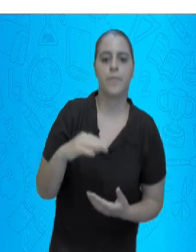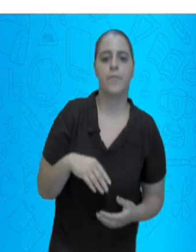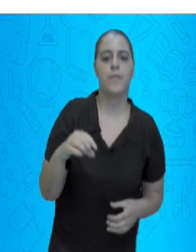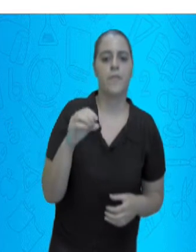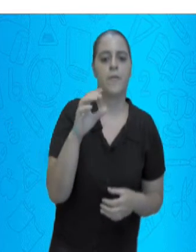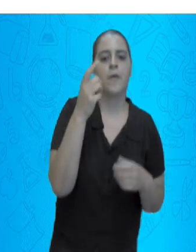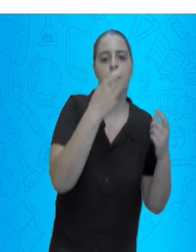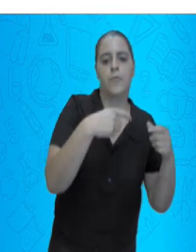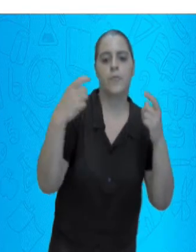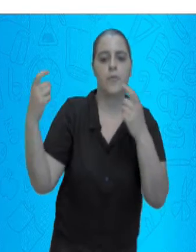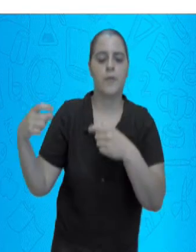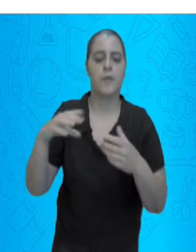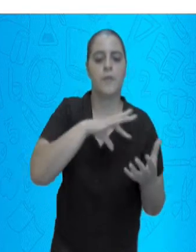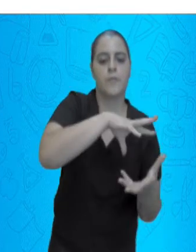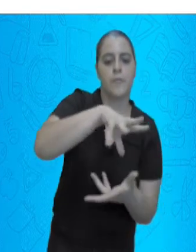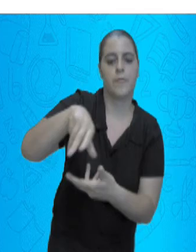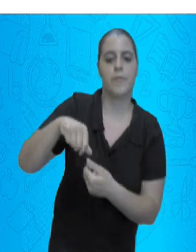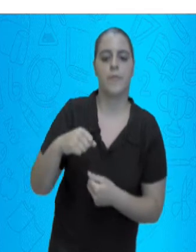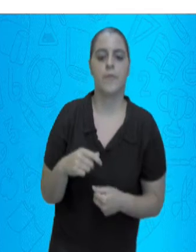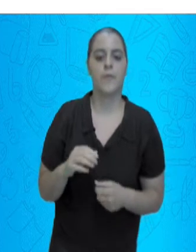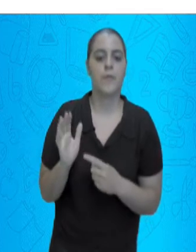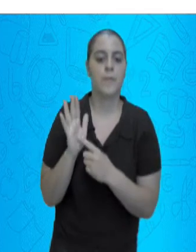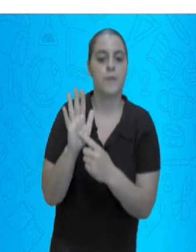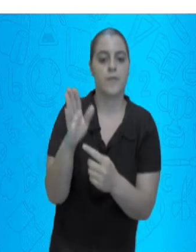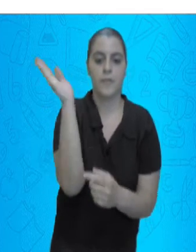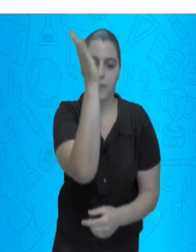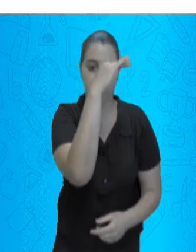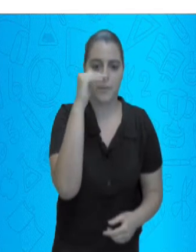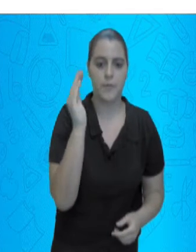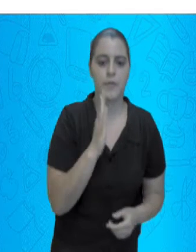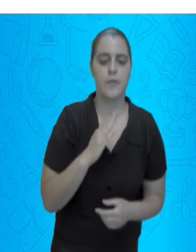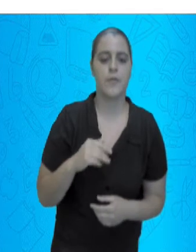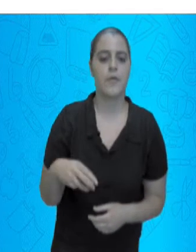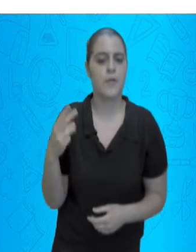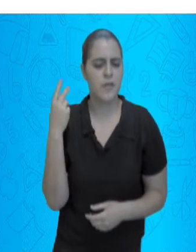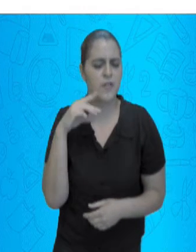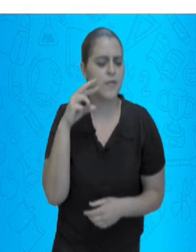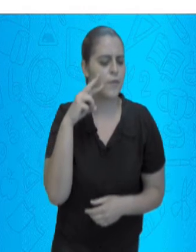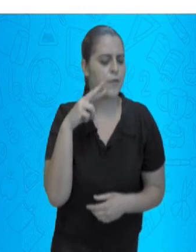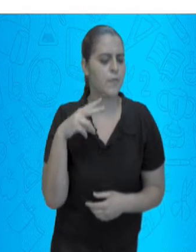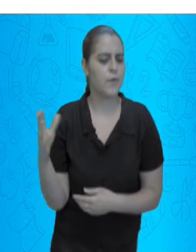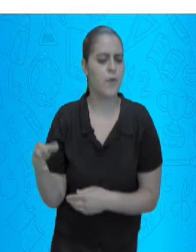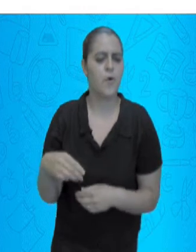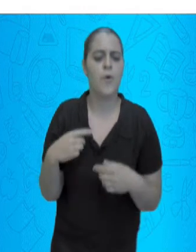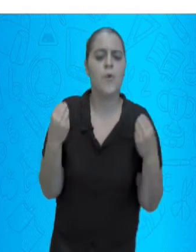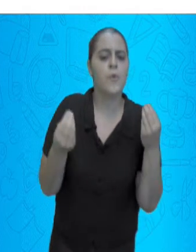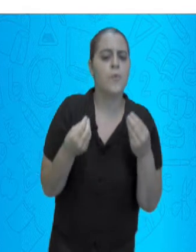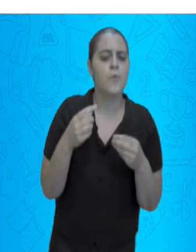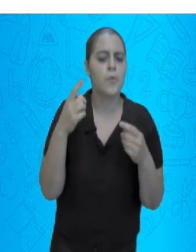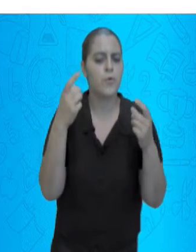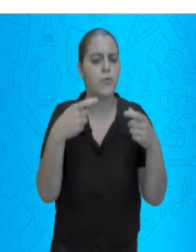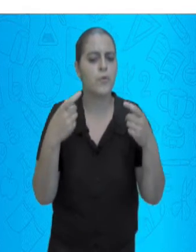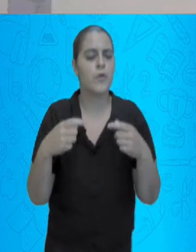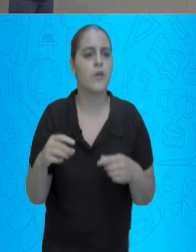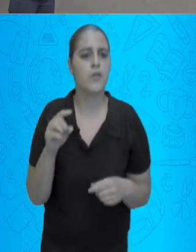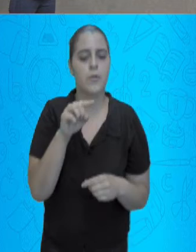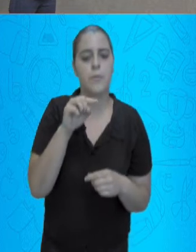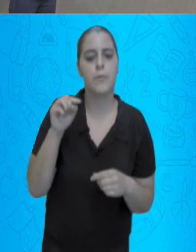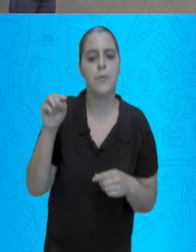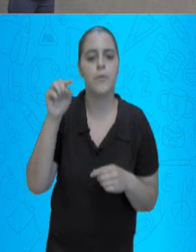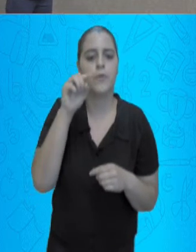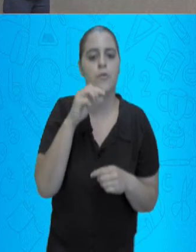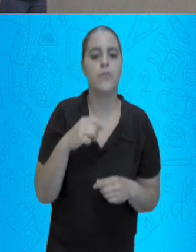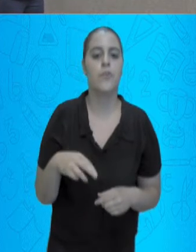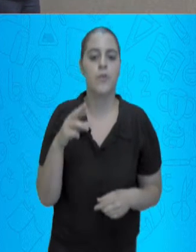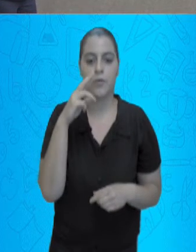mundo. Aqui a gente tem o mapa do Brasil e é possível perceber onde tem esses pontinhos em cor